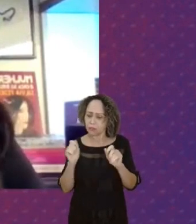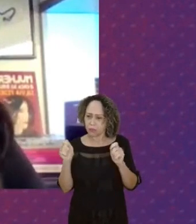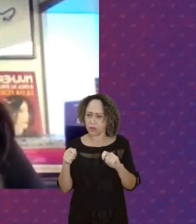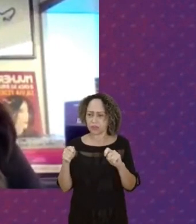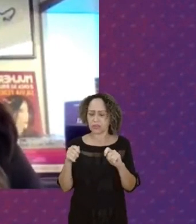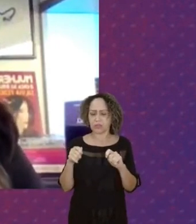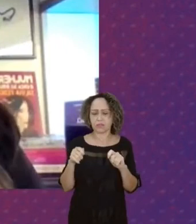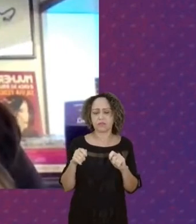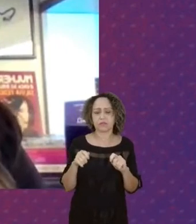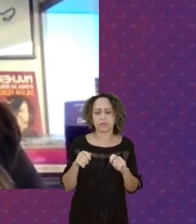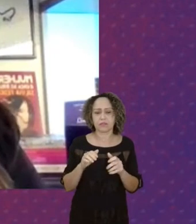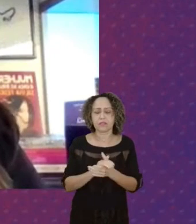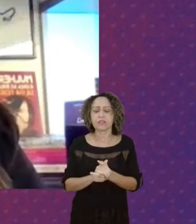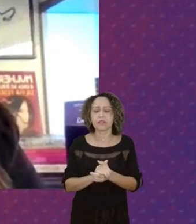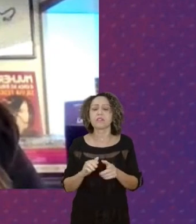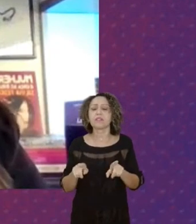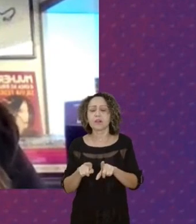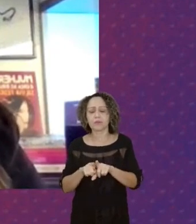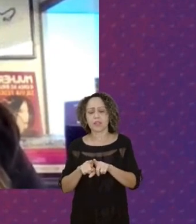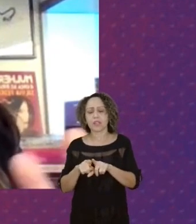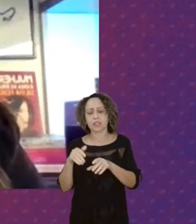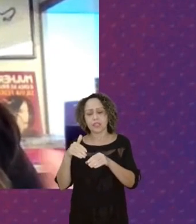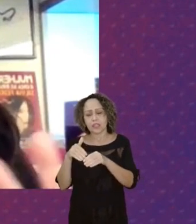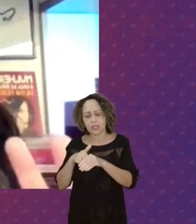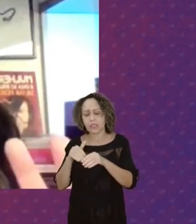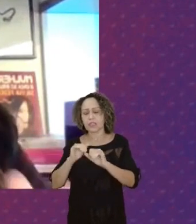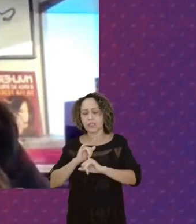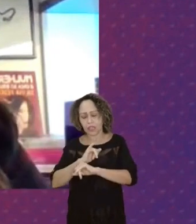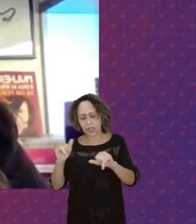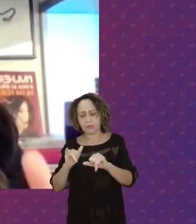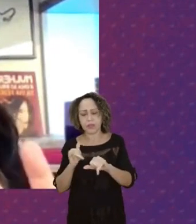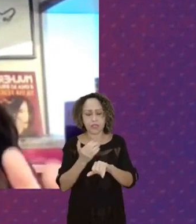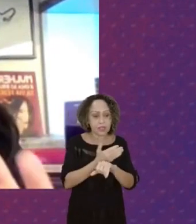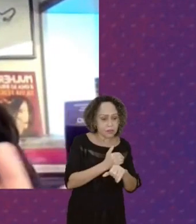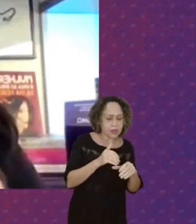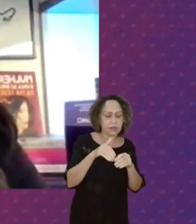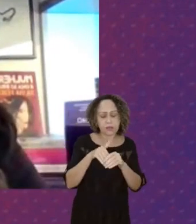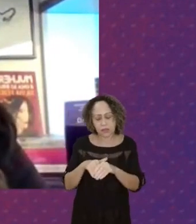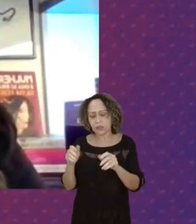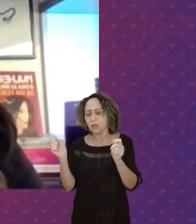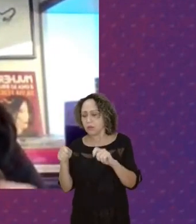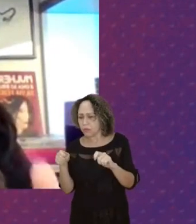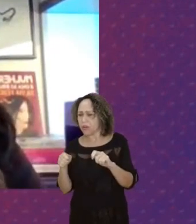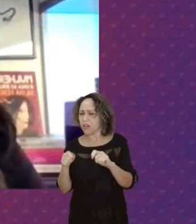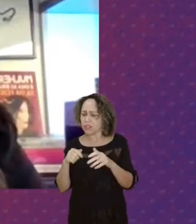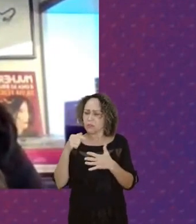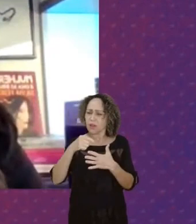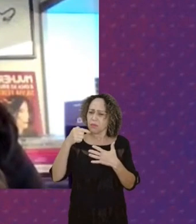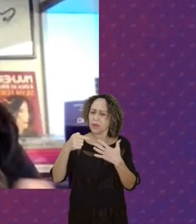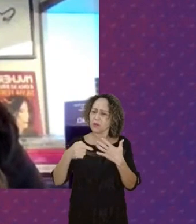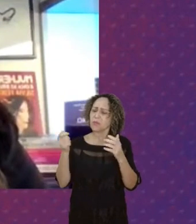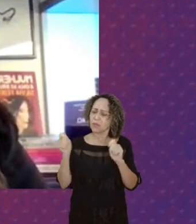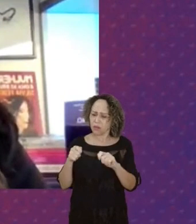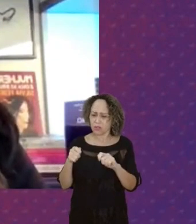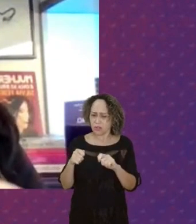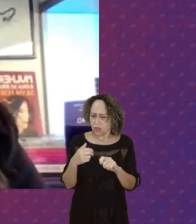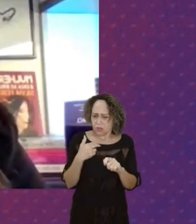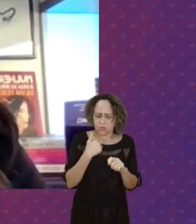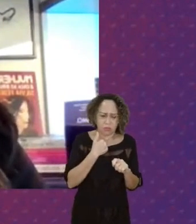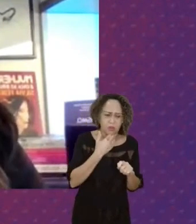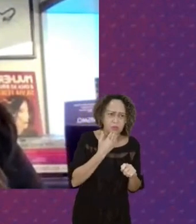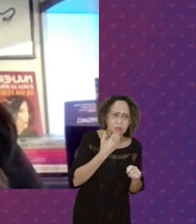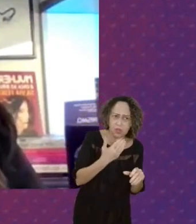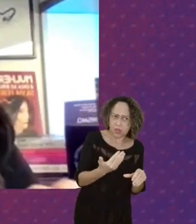também é permitido na pré-campanha, desde que não haja pedido explícito de votos e que seja respeitada a moderação de gastos. A própria